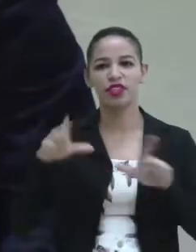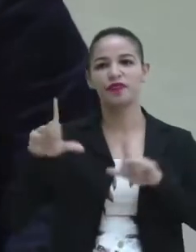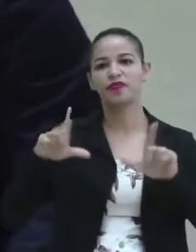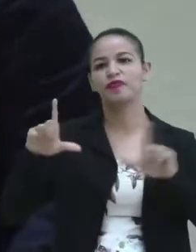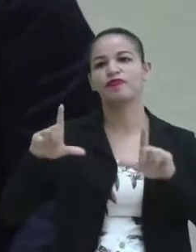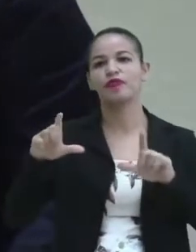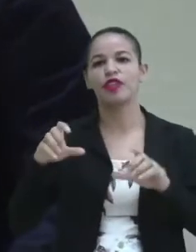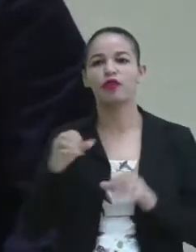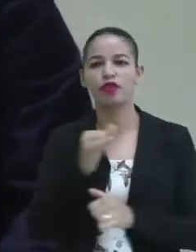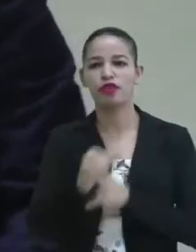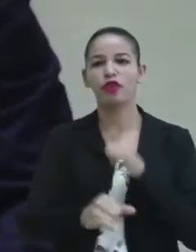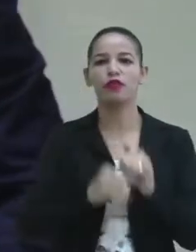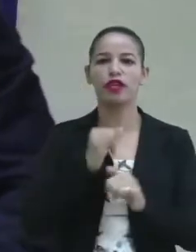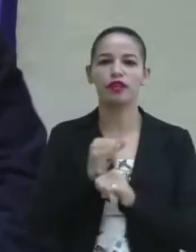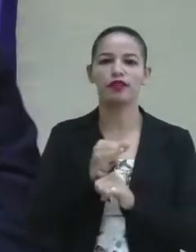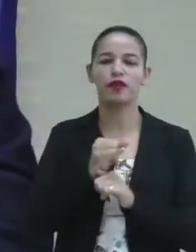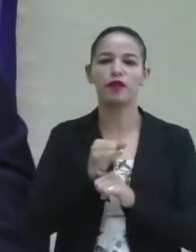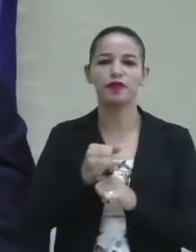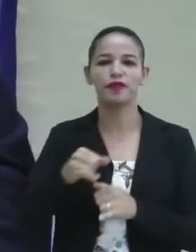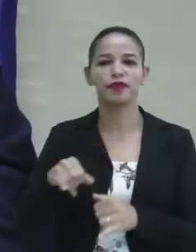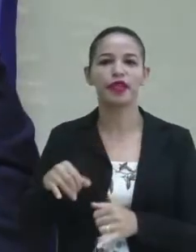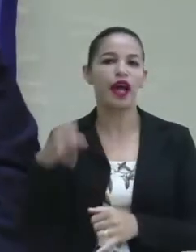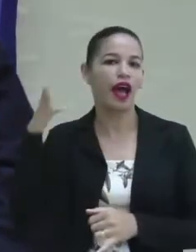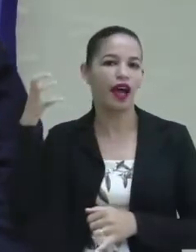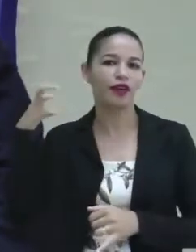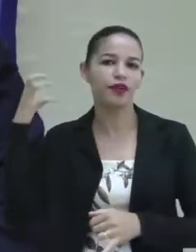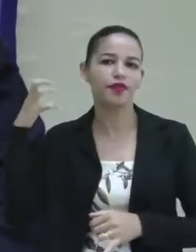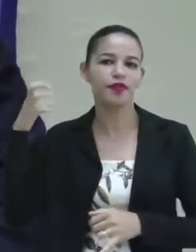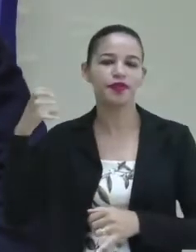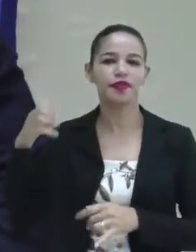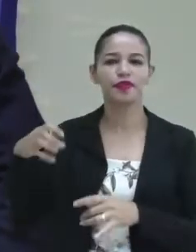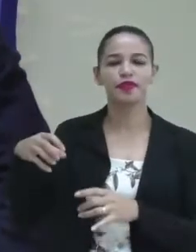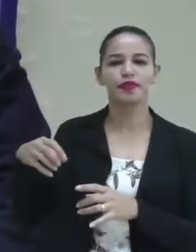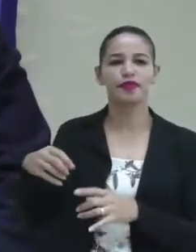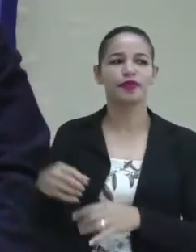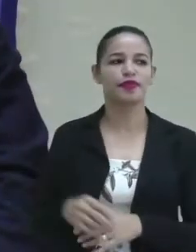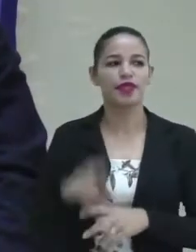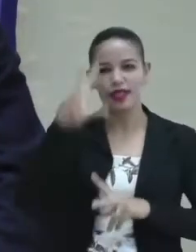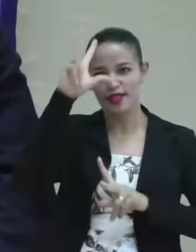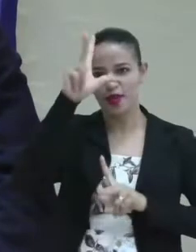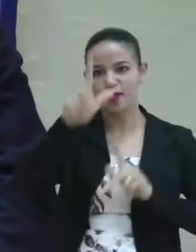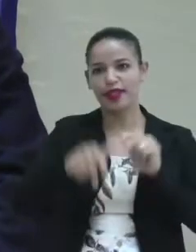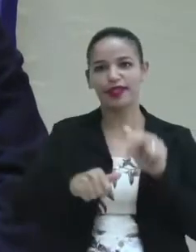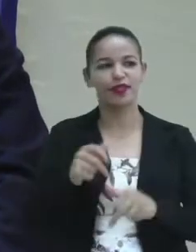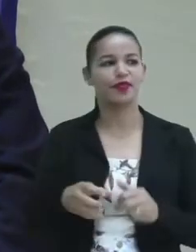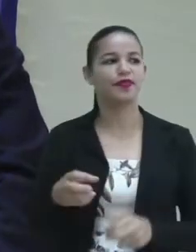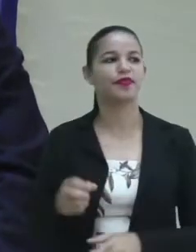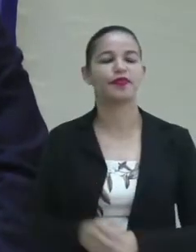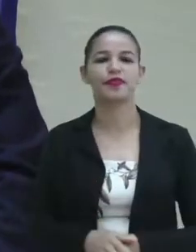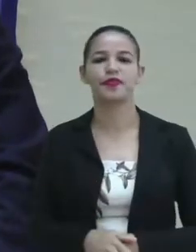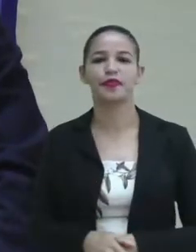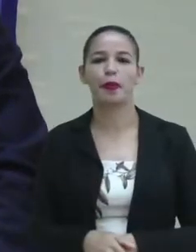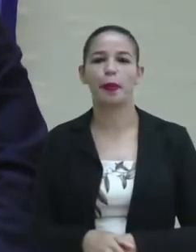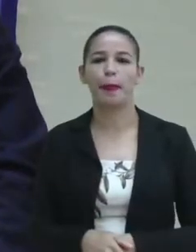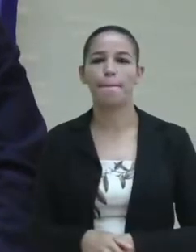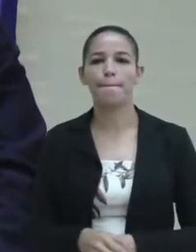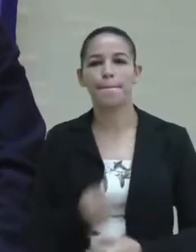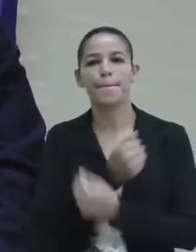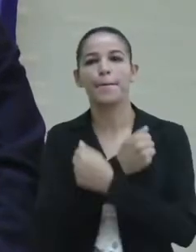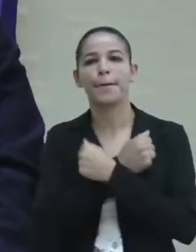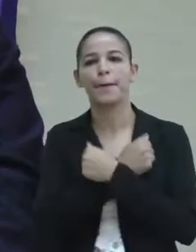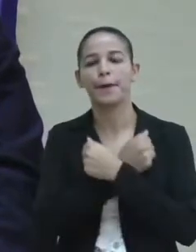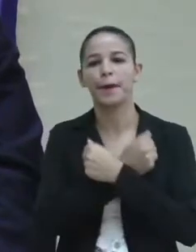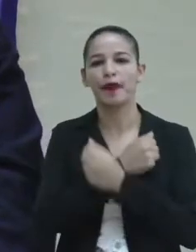Rádio São Bento FM, Espírito Santo FM e também os nossos internautas. Quero abraçar a Dona Elita